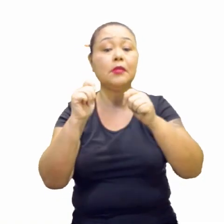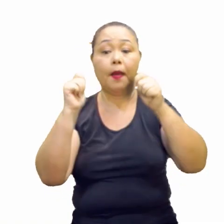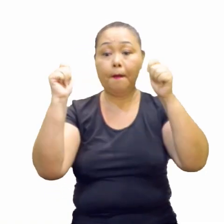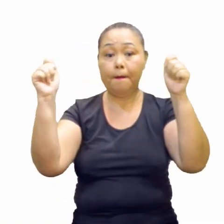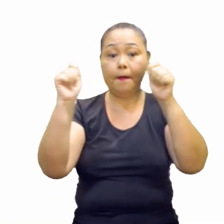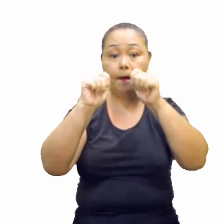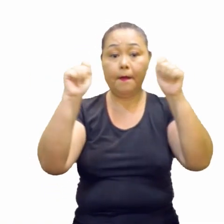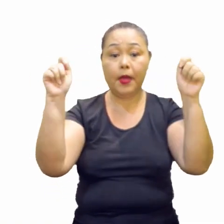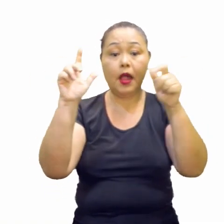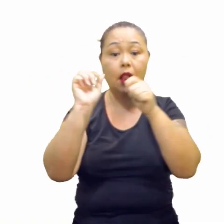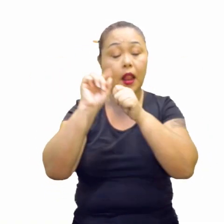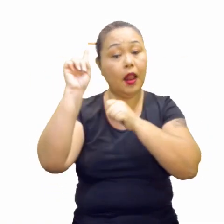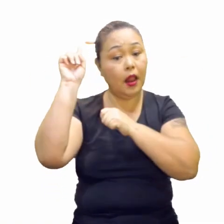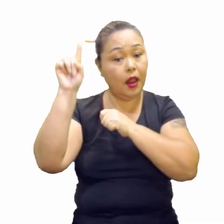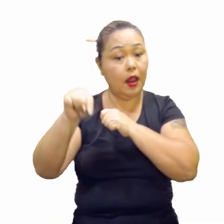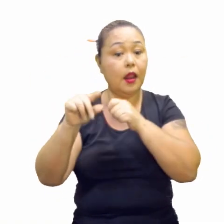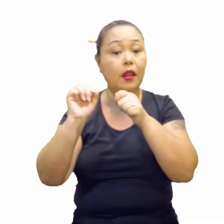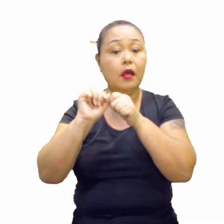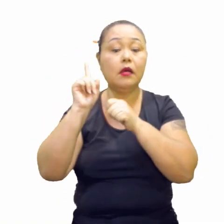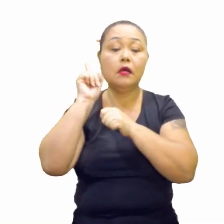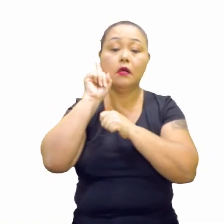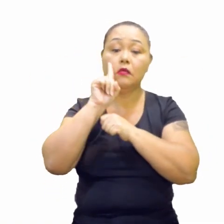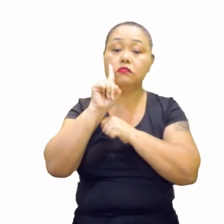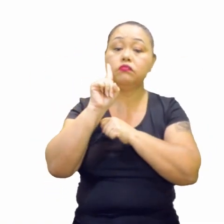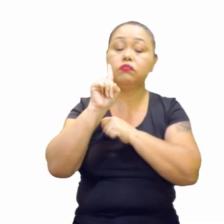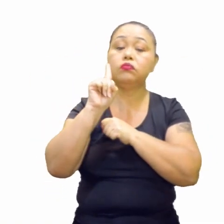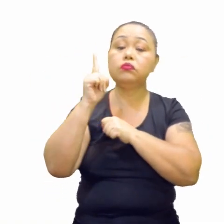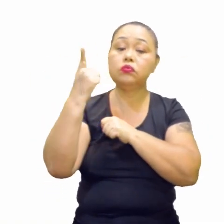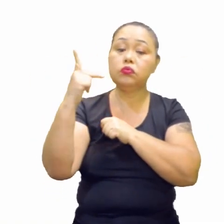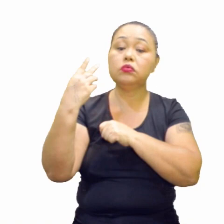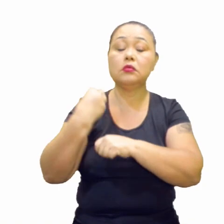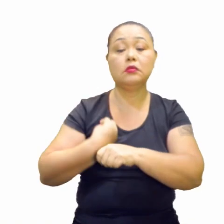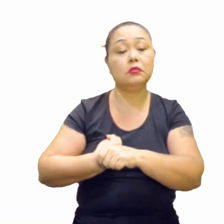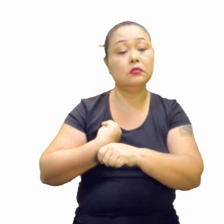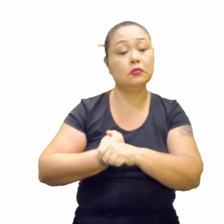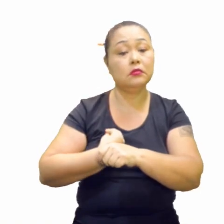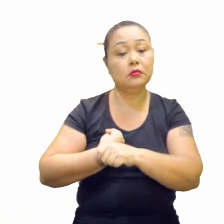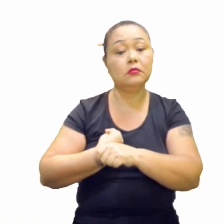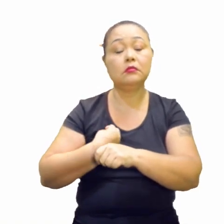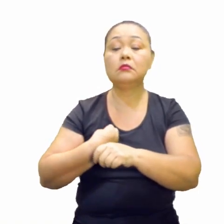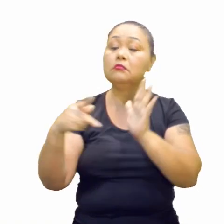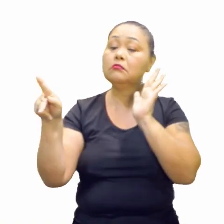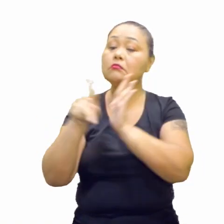Life, isto é, estilo de vida americano,